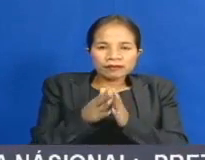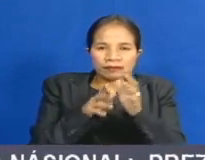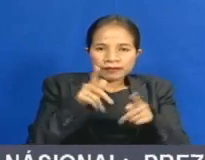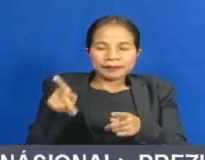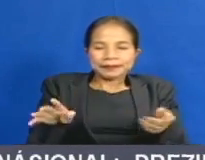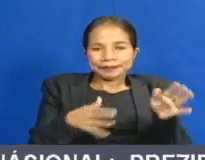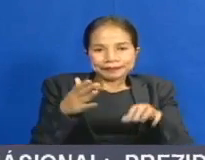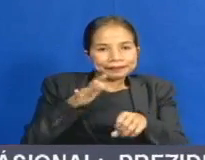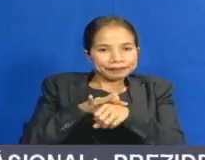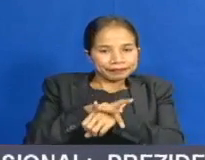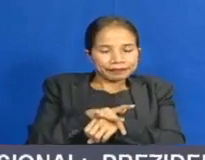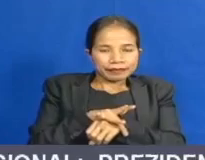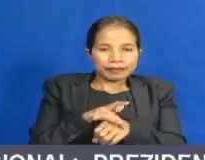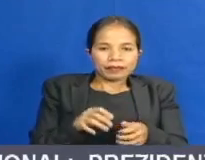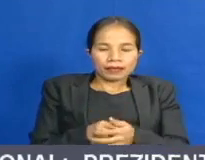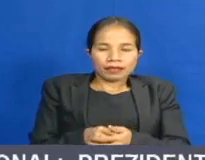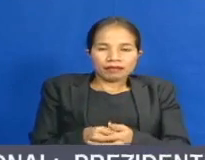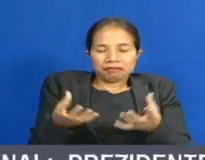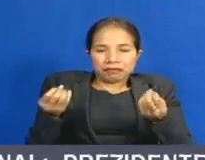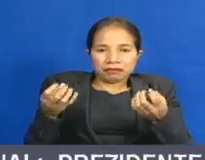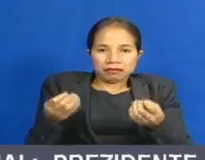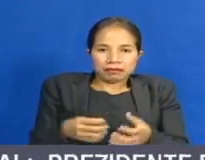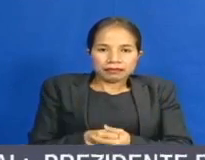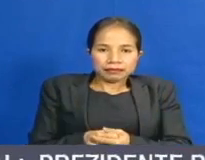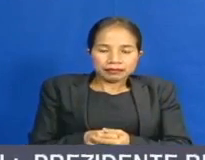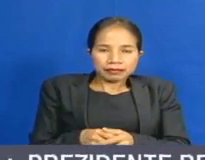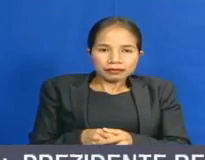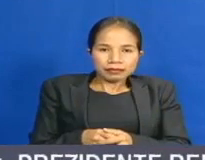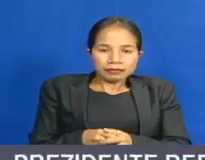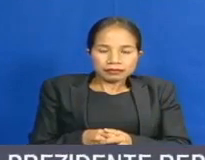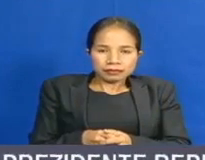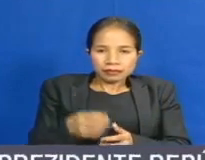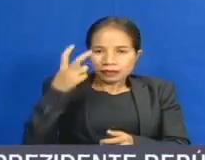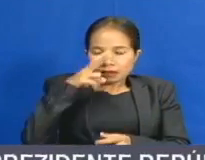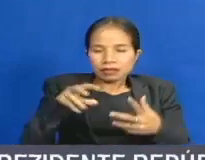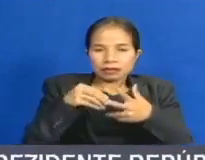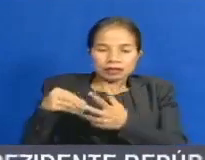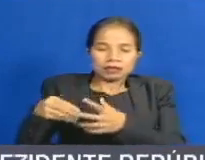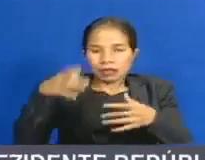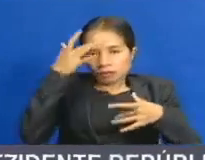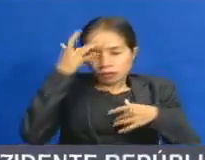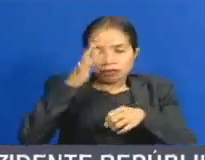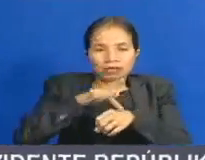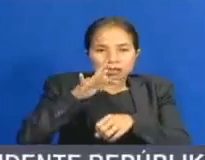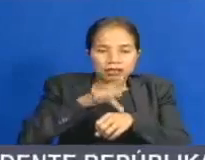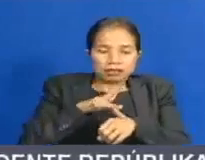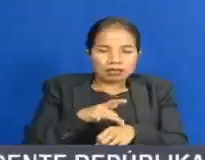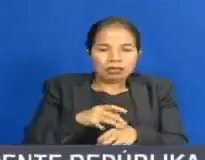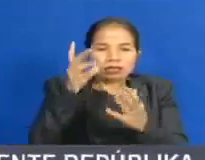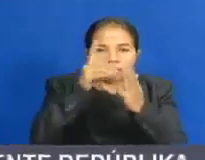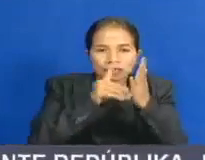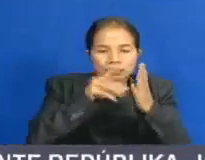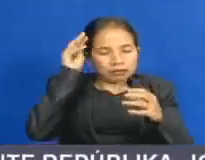cedo, ia fatores ruim, mas entre si daí dani ita destaca liu maka moras lahadai. Dados Ministério Saúde